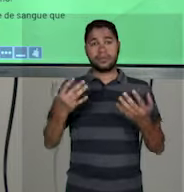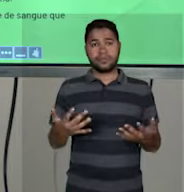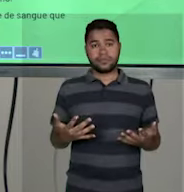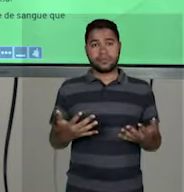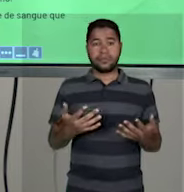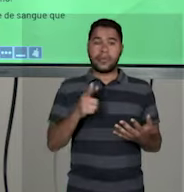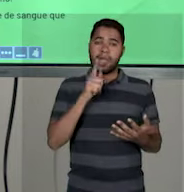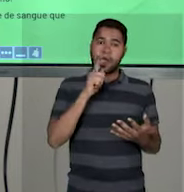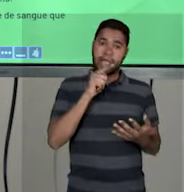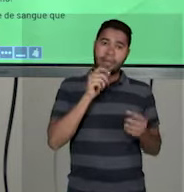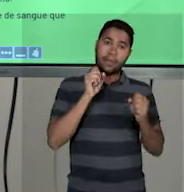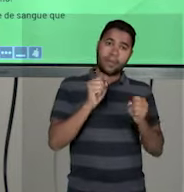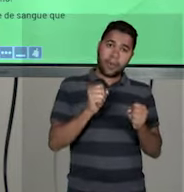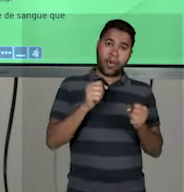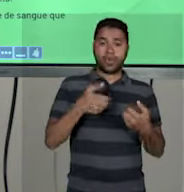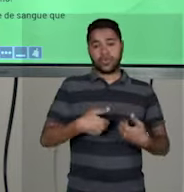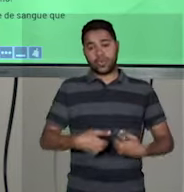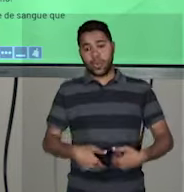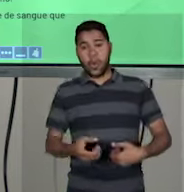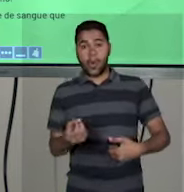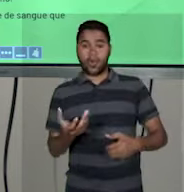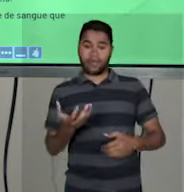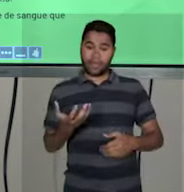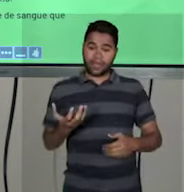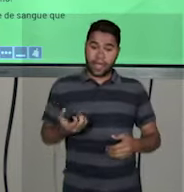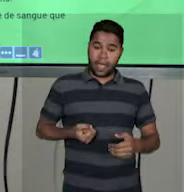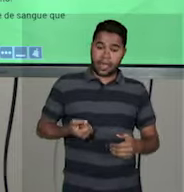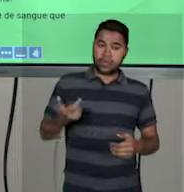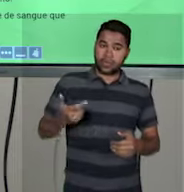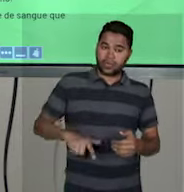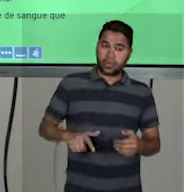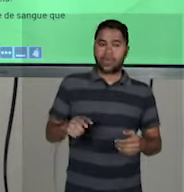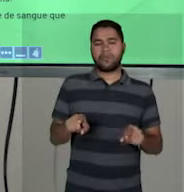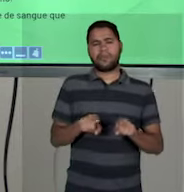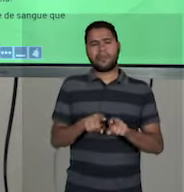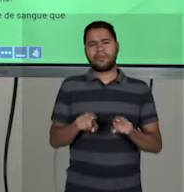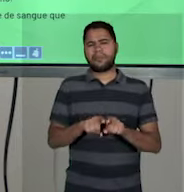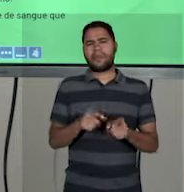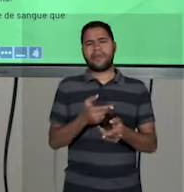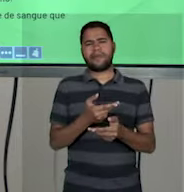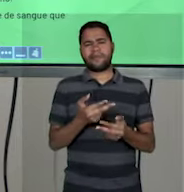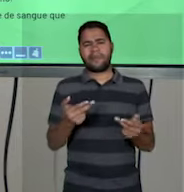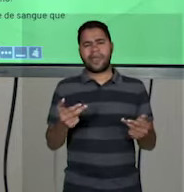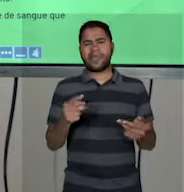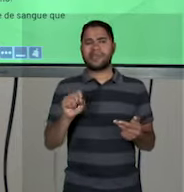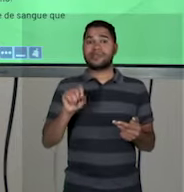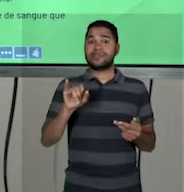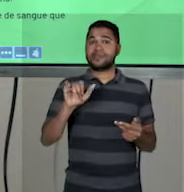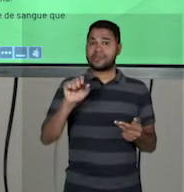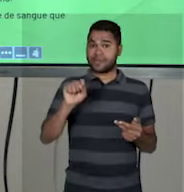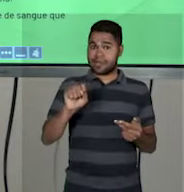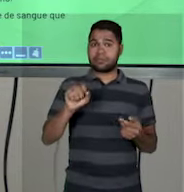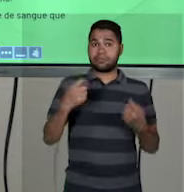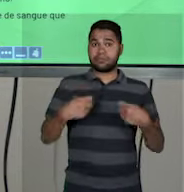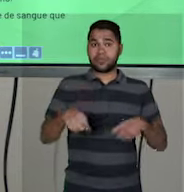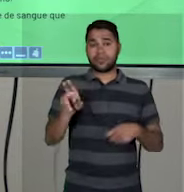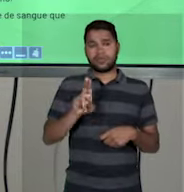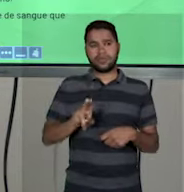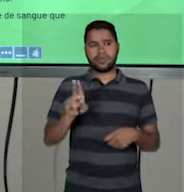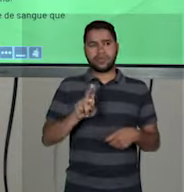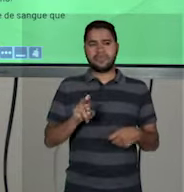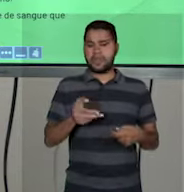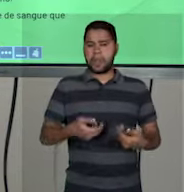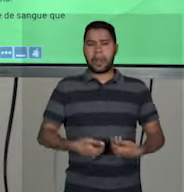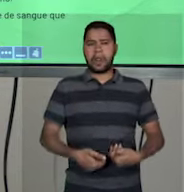Da água que pode ser reabsorvida no corpo, assim como os sais, metabólitos que a gente precisa ainda utilizar, ele não vai